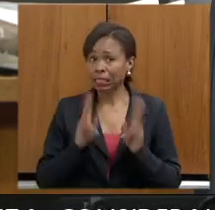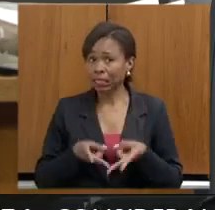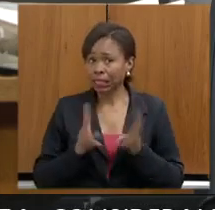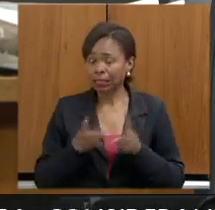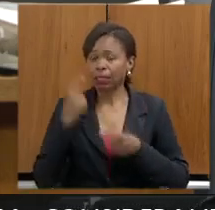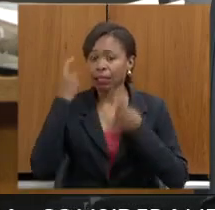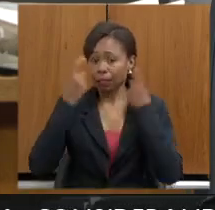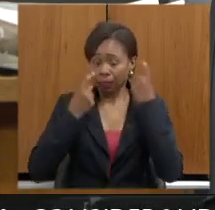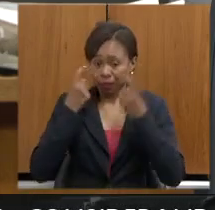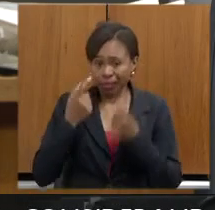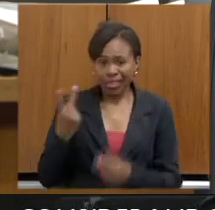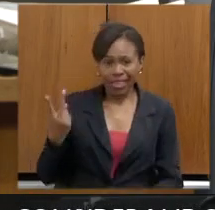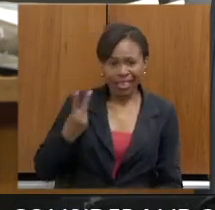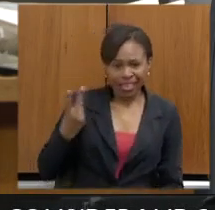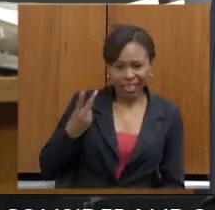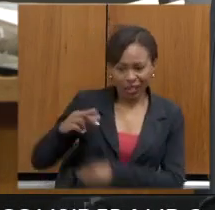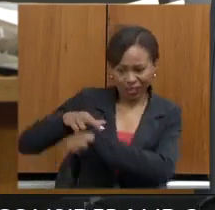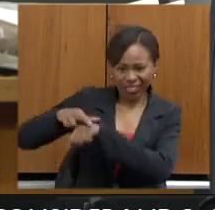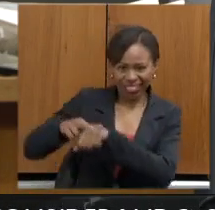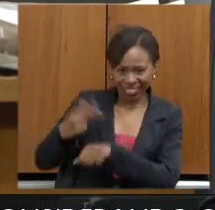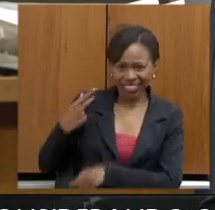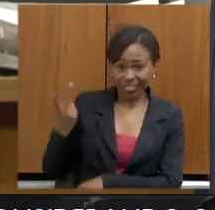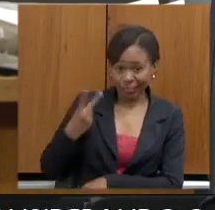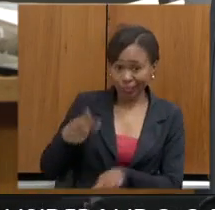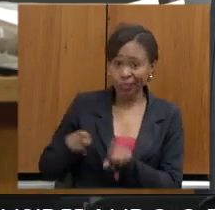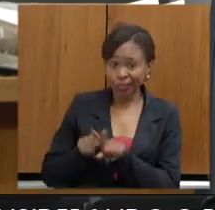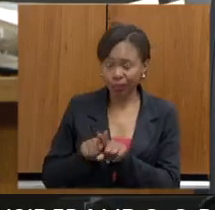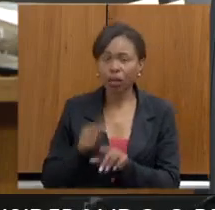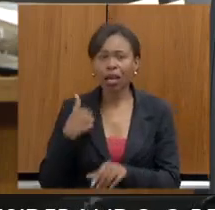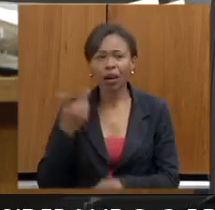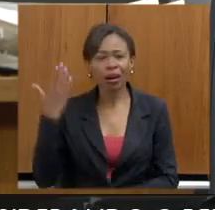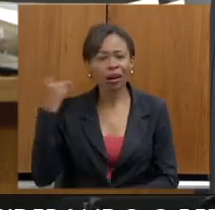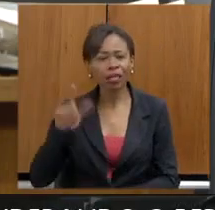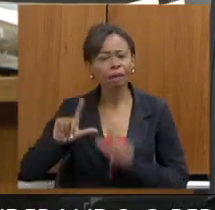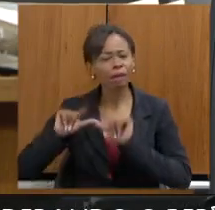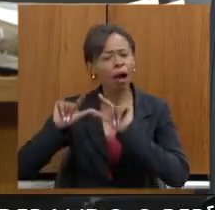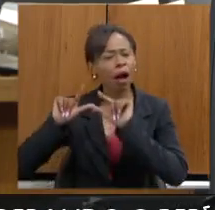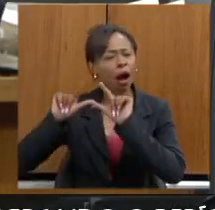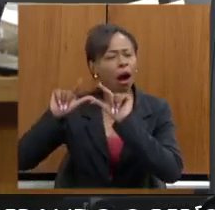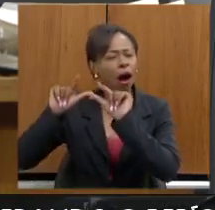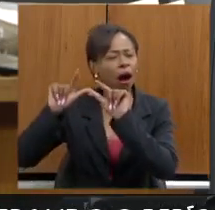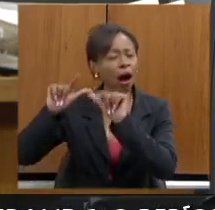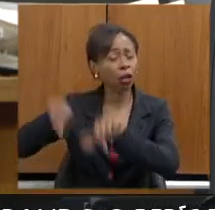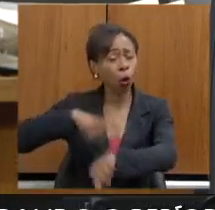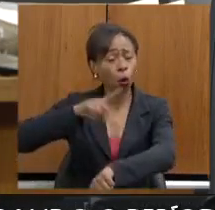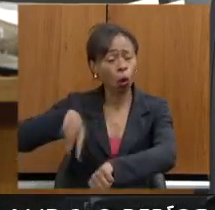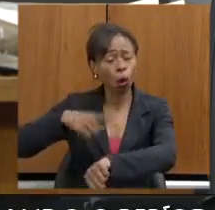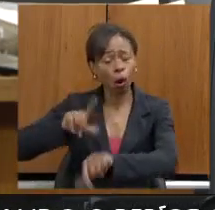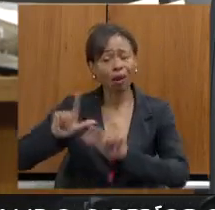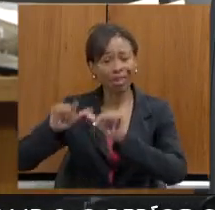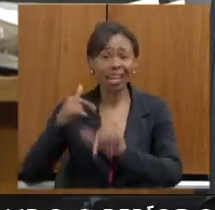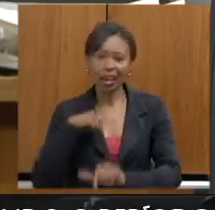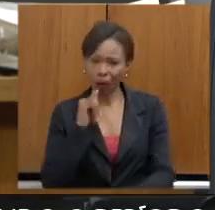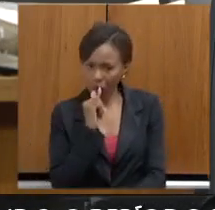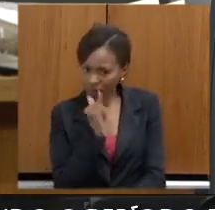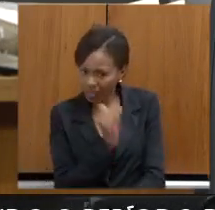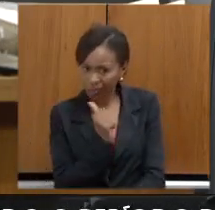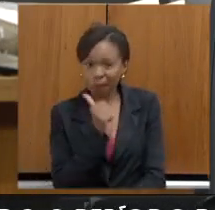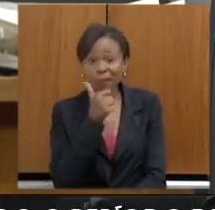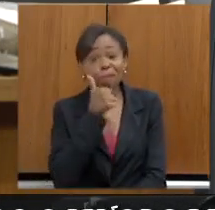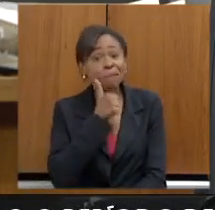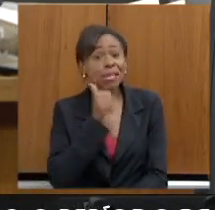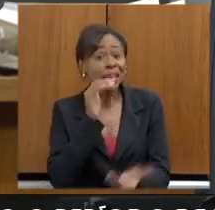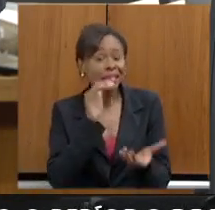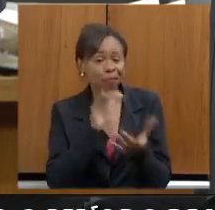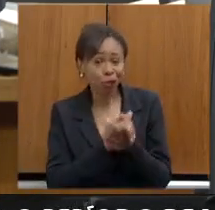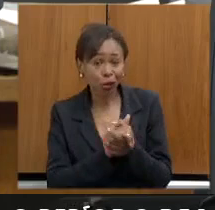Rodrigues Outro dia eu tava saindo para uma viagem longa aí tava informando para minha esposa tudo que ela